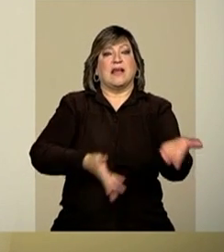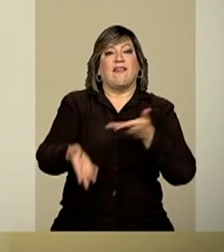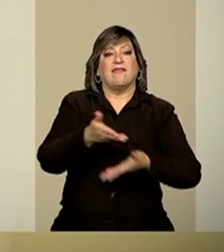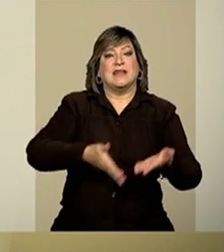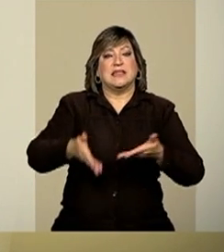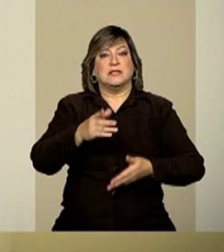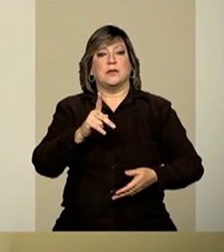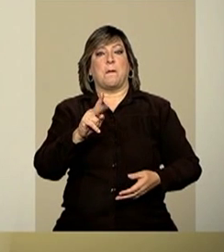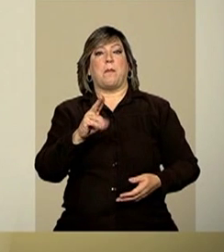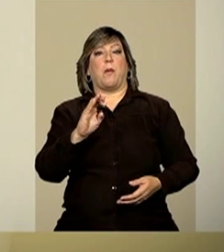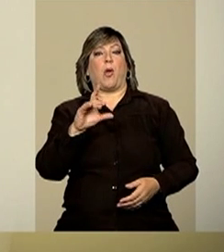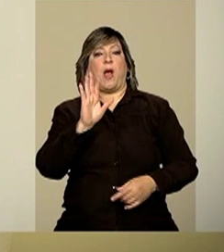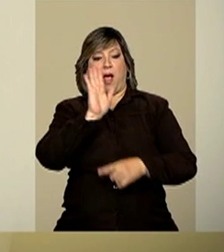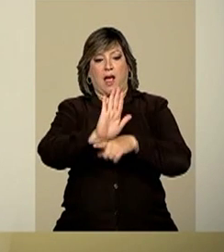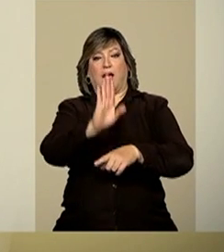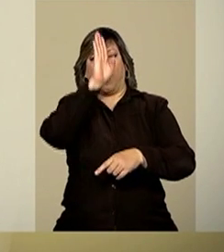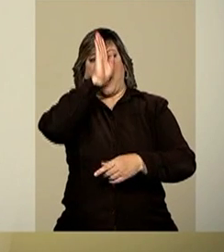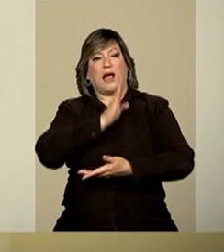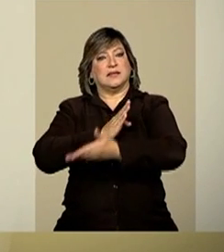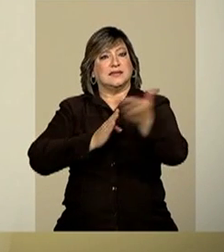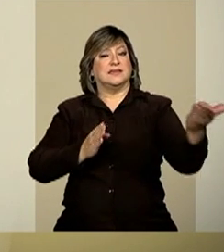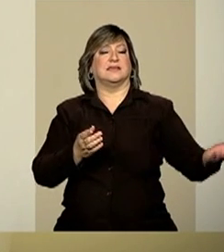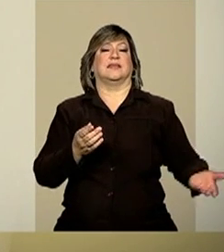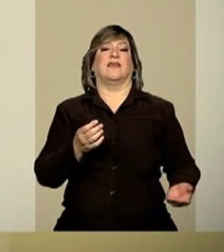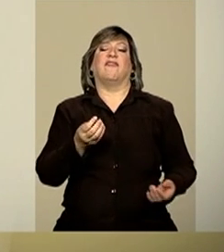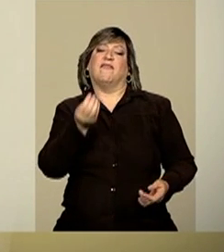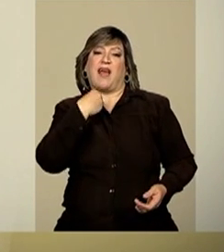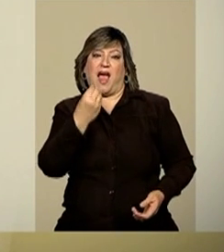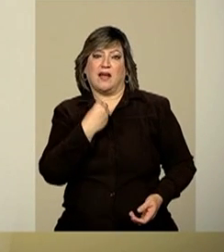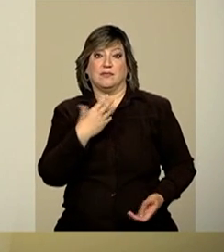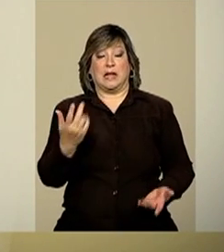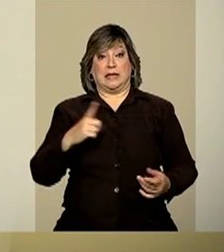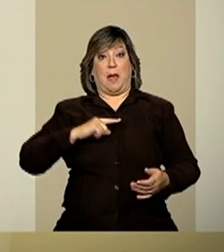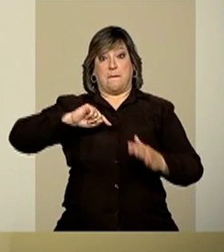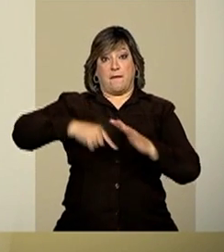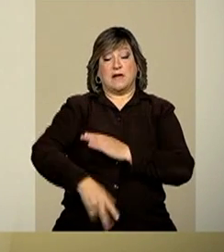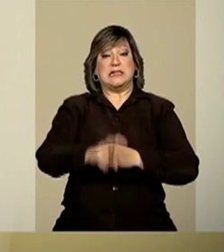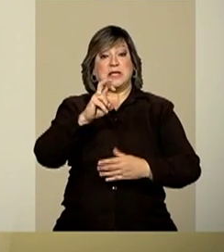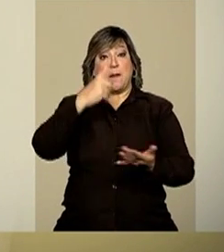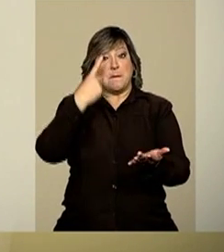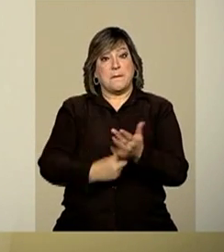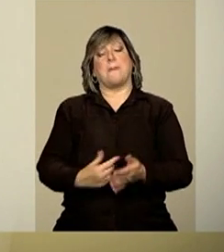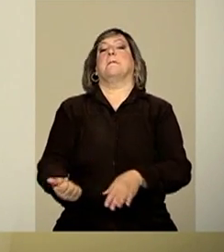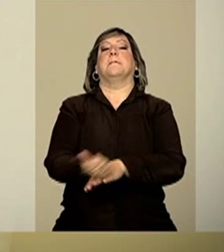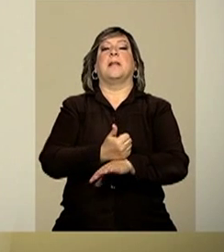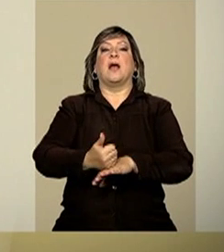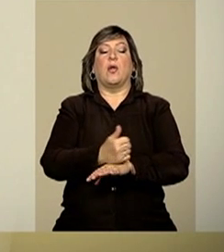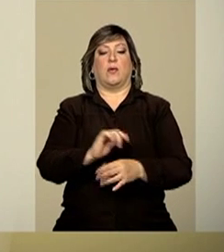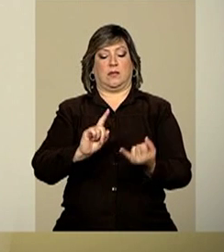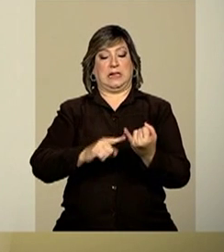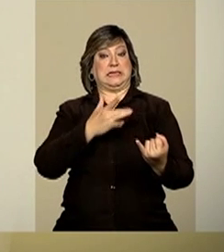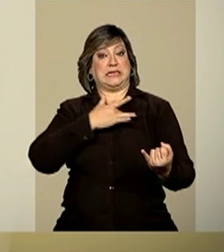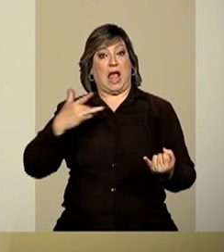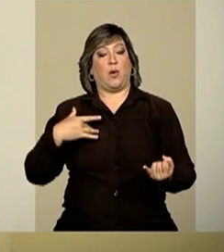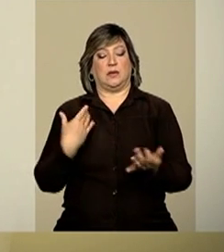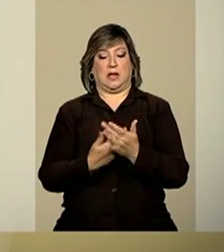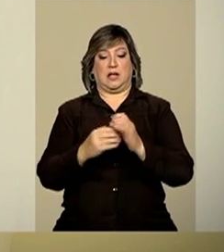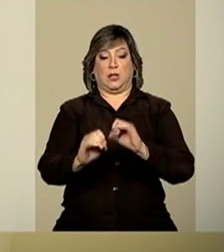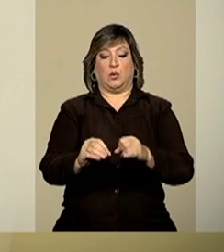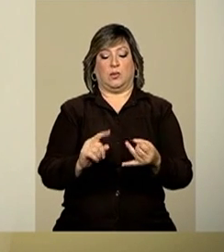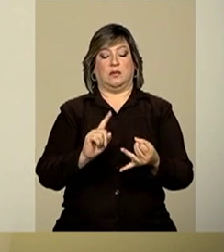baixa qualidade. Estamos aprofundando 5 pactos para acelerar melhorias na saúde, na educação e no